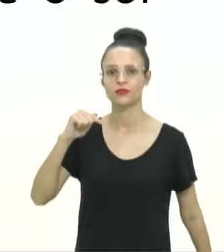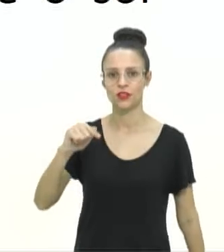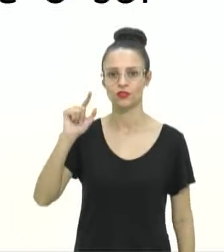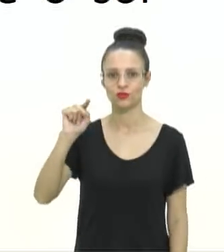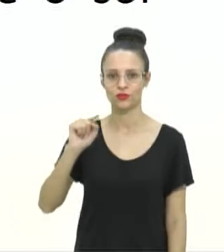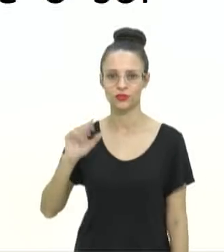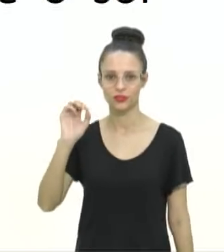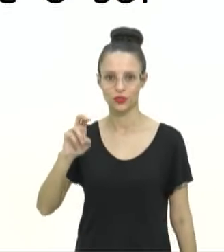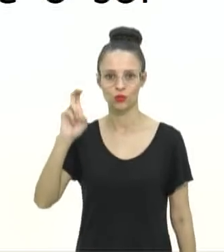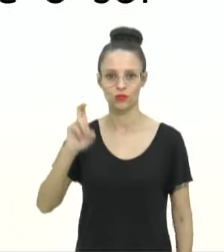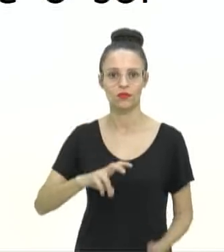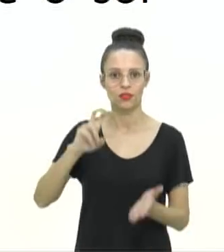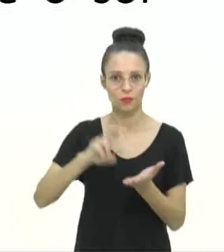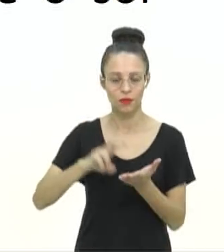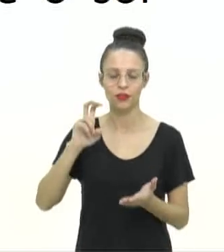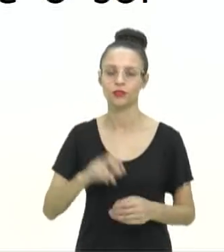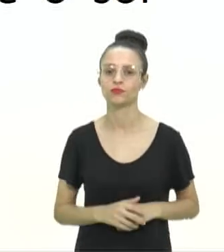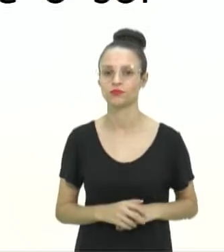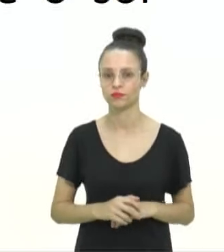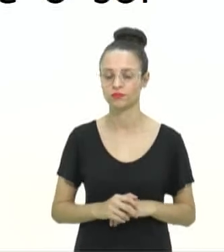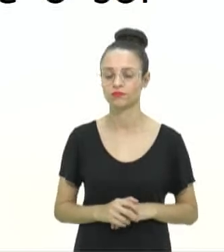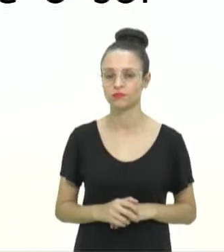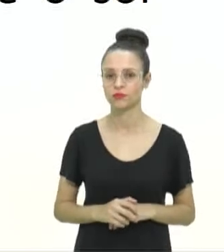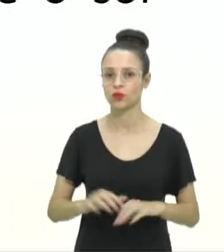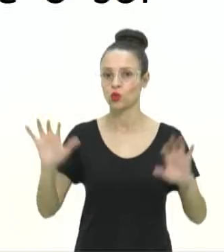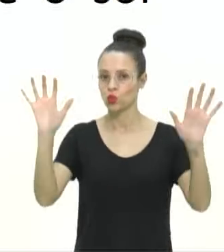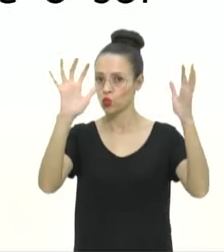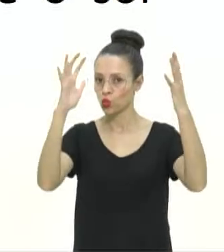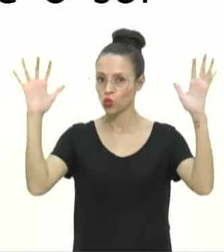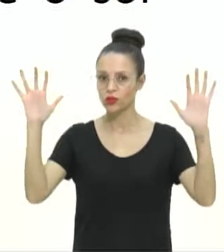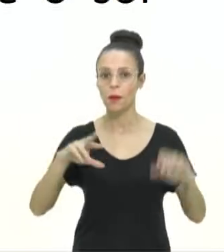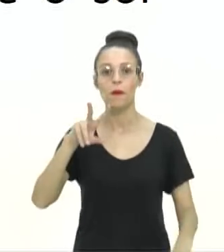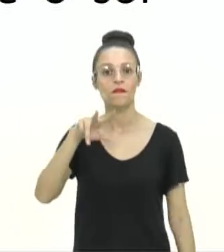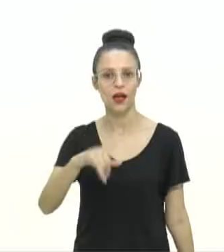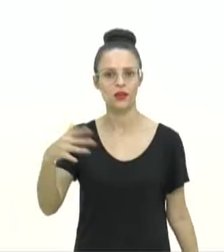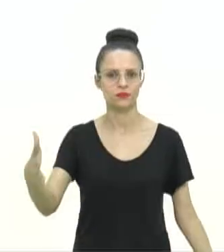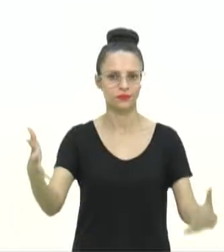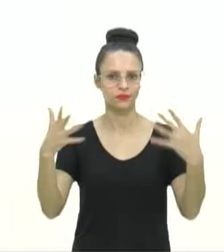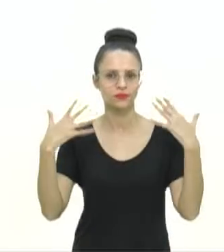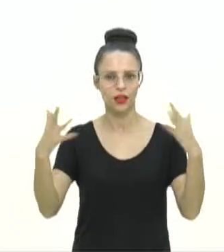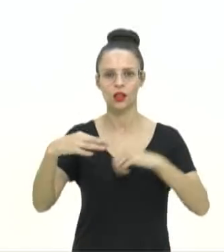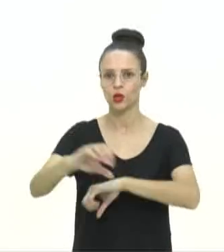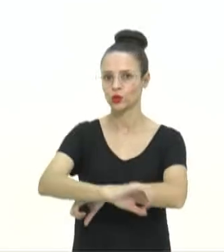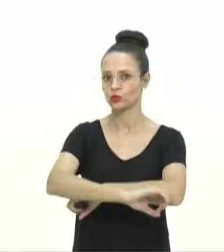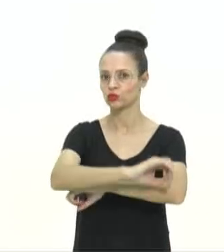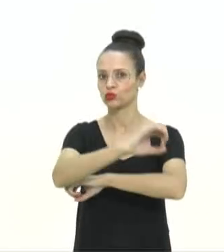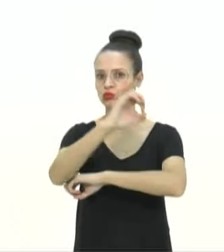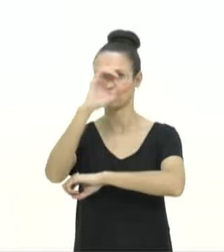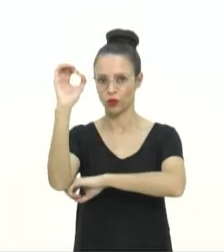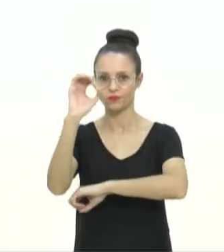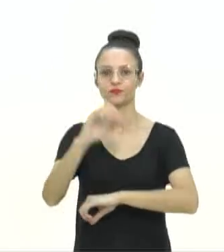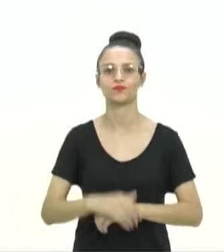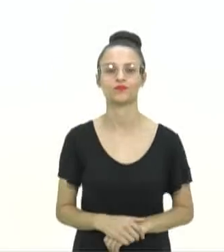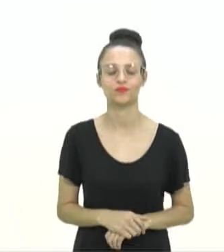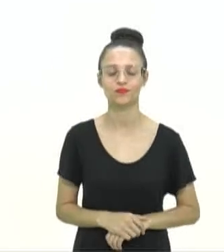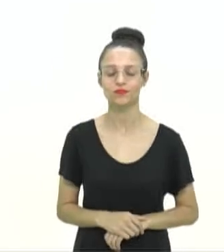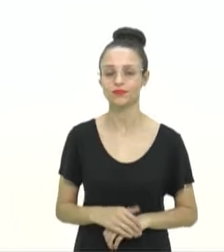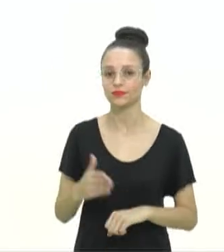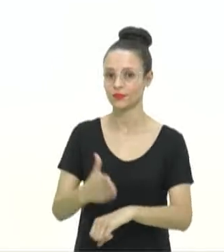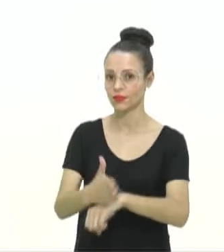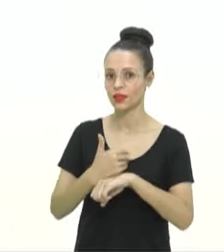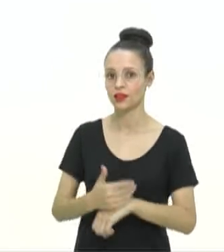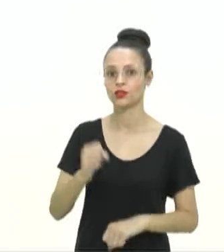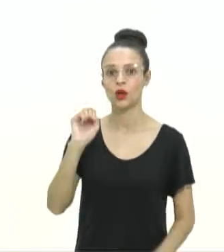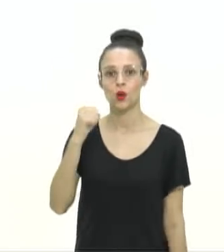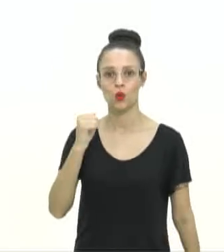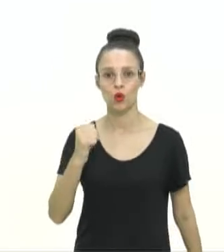manhã. O tempo prometia esquentar logo cedo e o sol logo despontou. Antes das 8, já